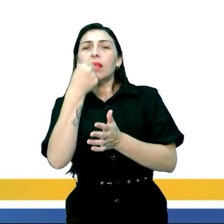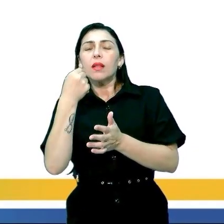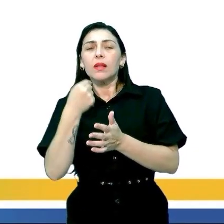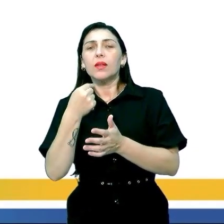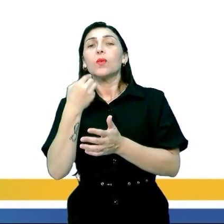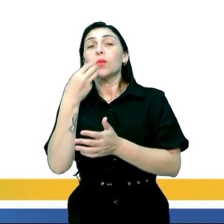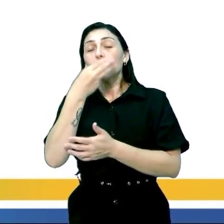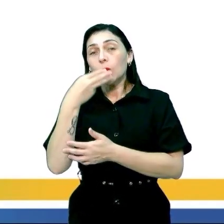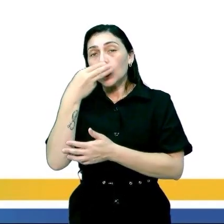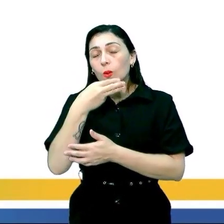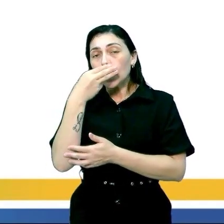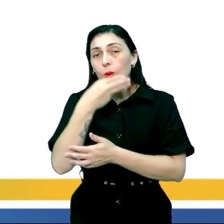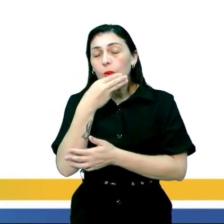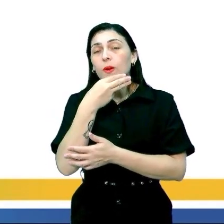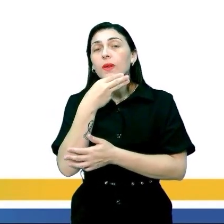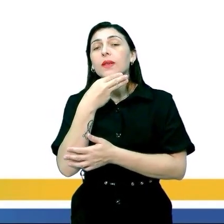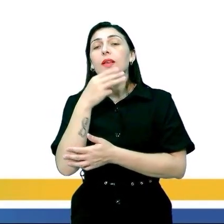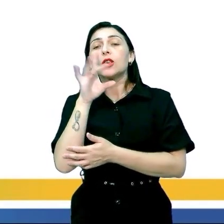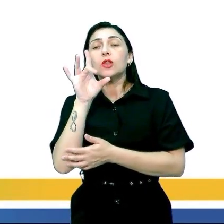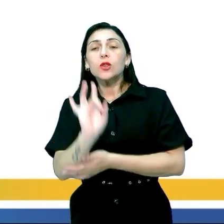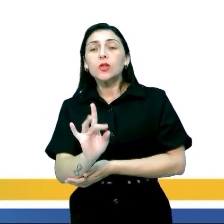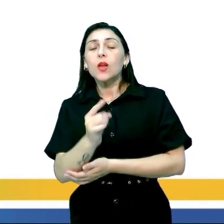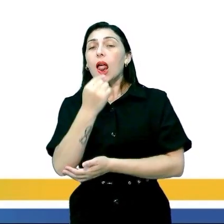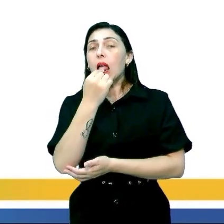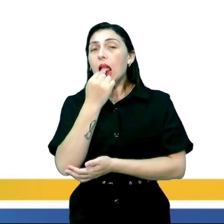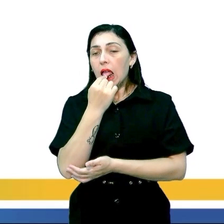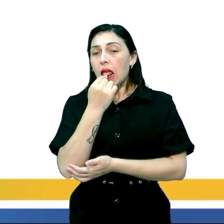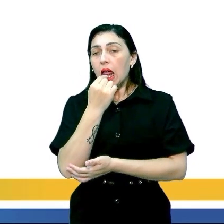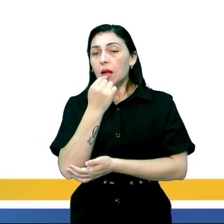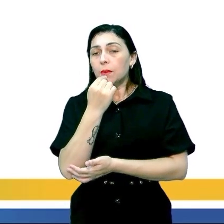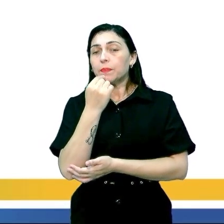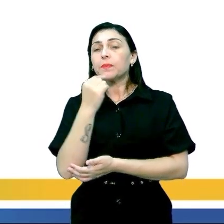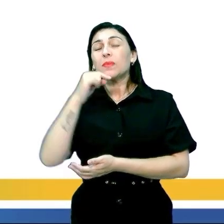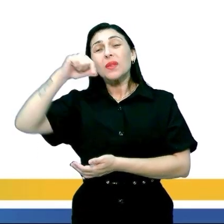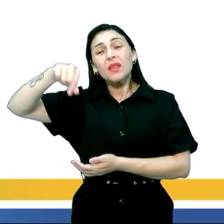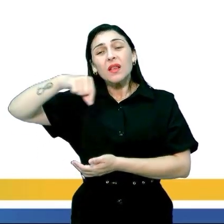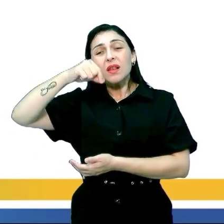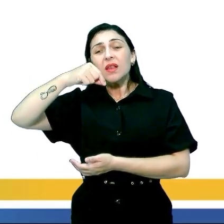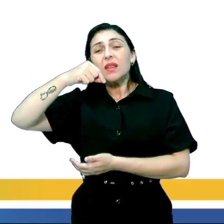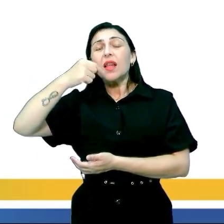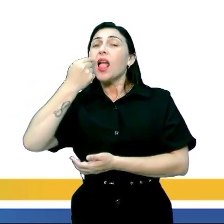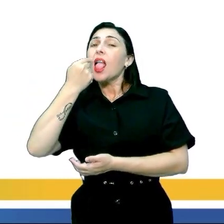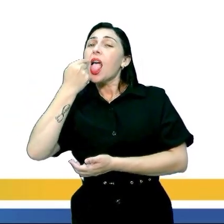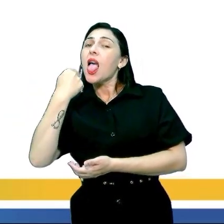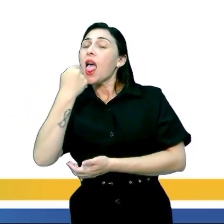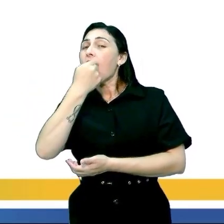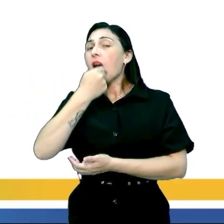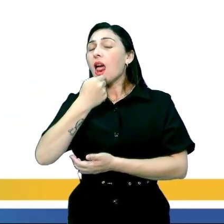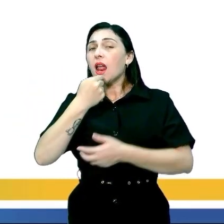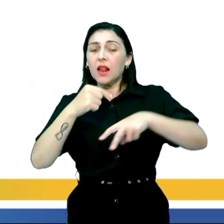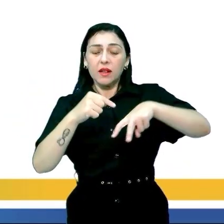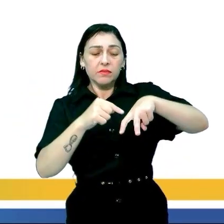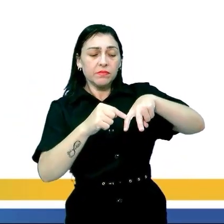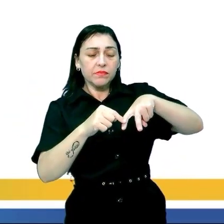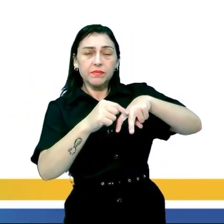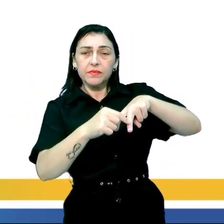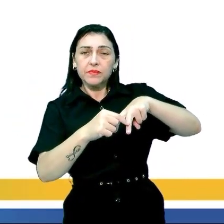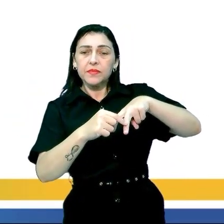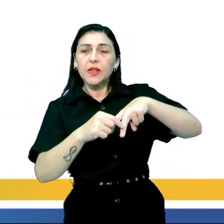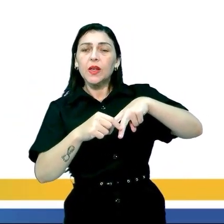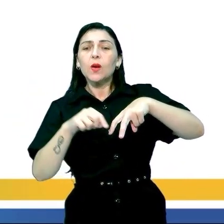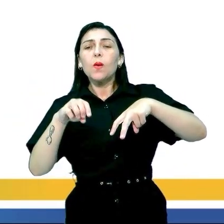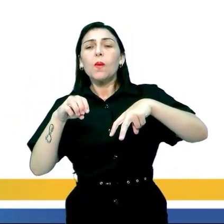o doce era sentido apenas na ponta da língua, o salgado aí nas laterais, né, o azedo também e o